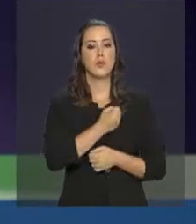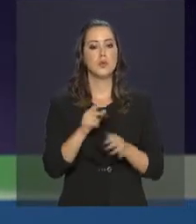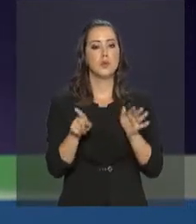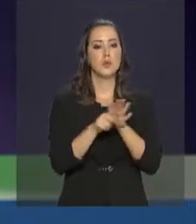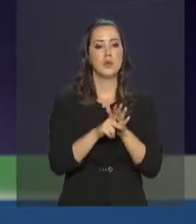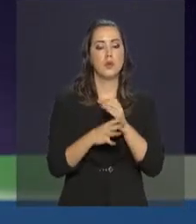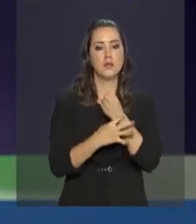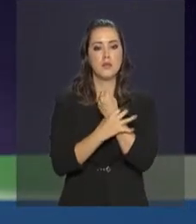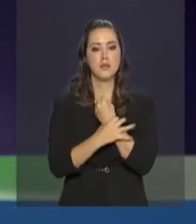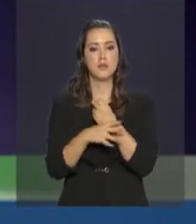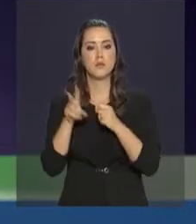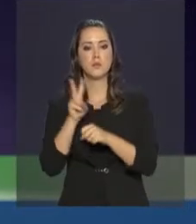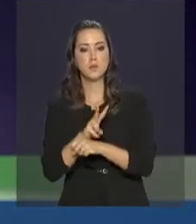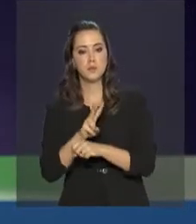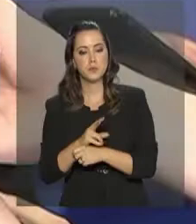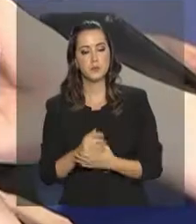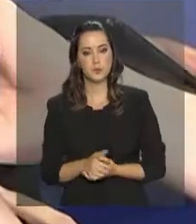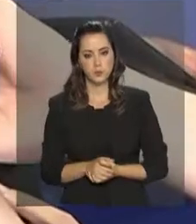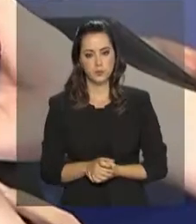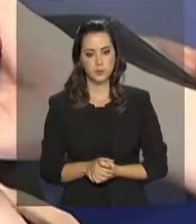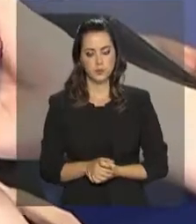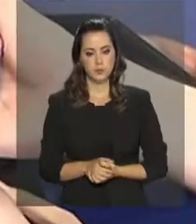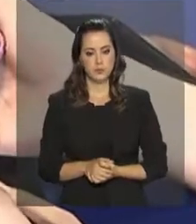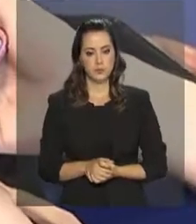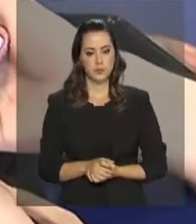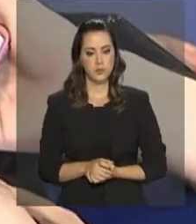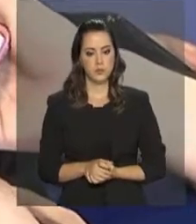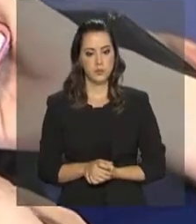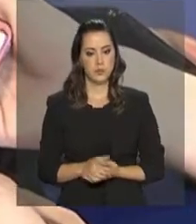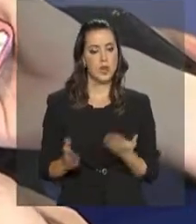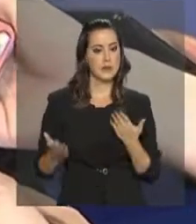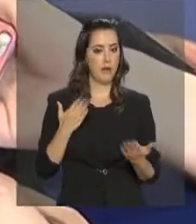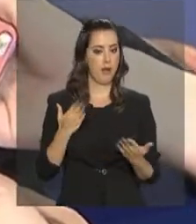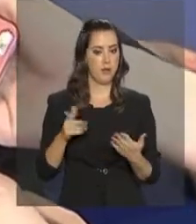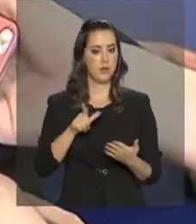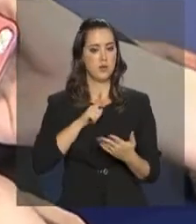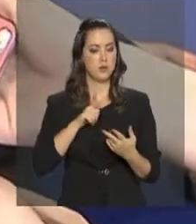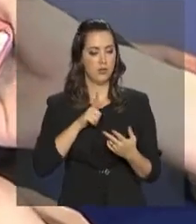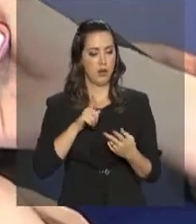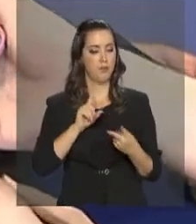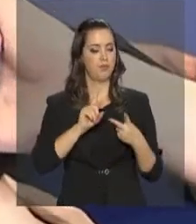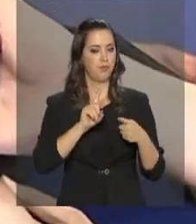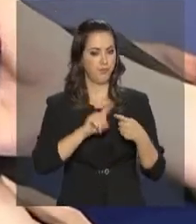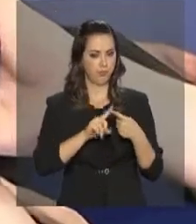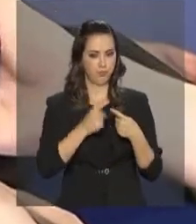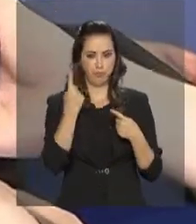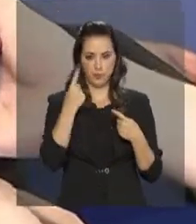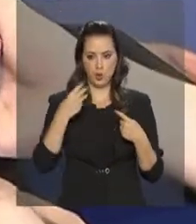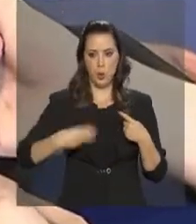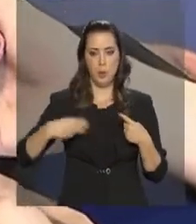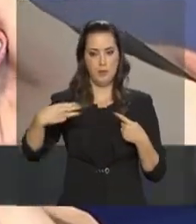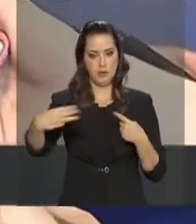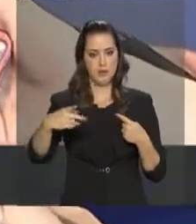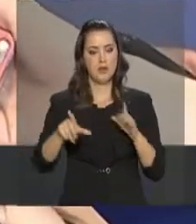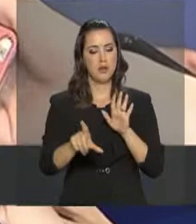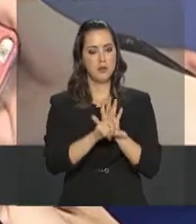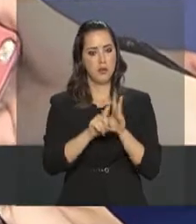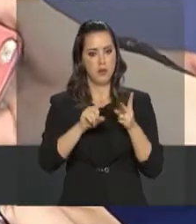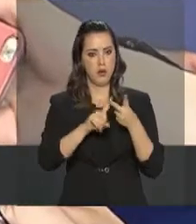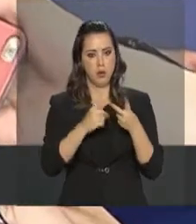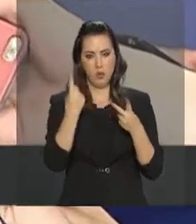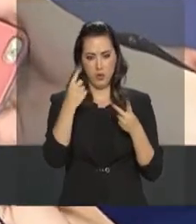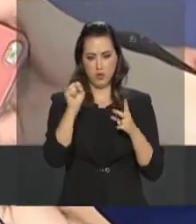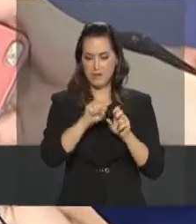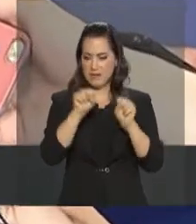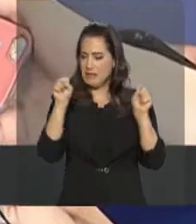defesa e segurança pública. Esse balanço inclui, nós temos um ministério por lei, temos um sistema